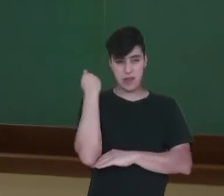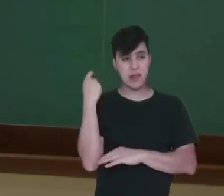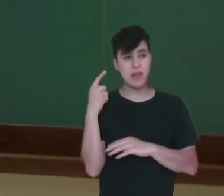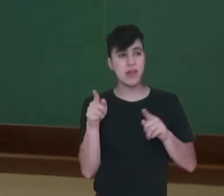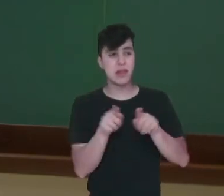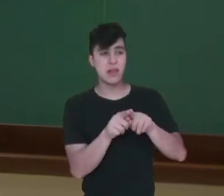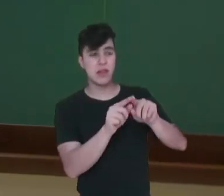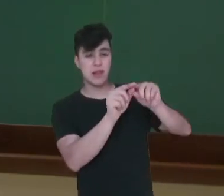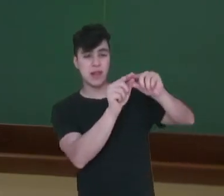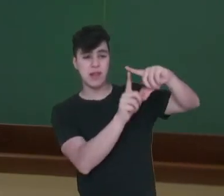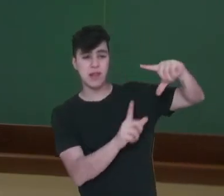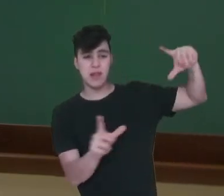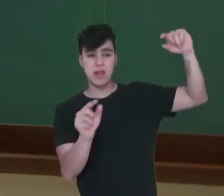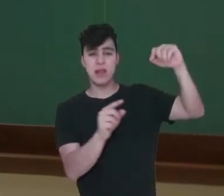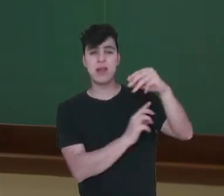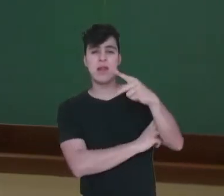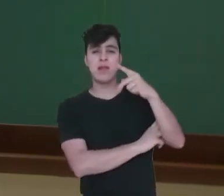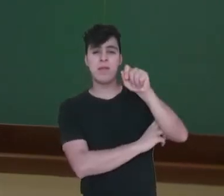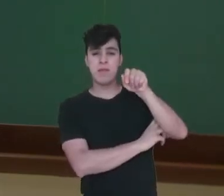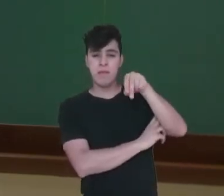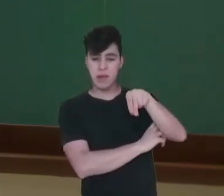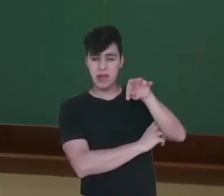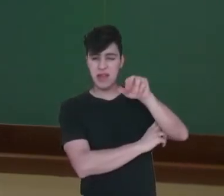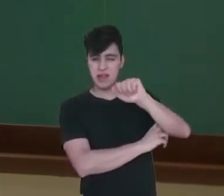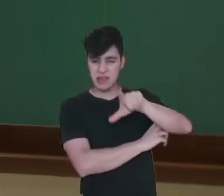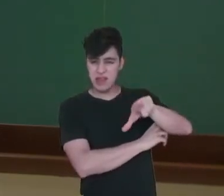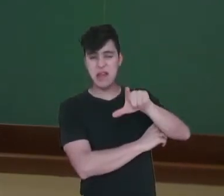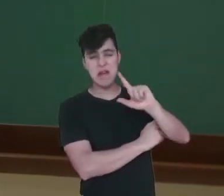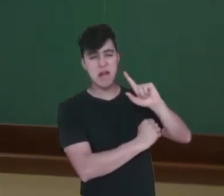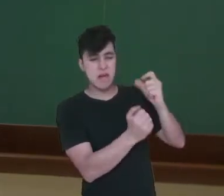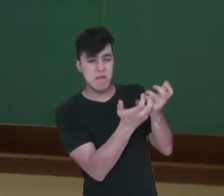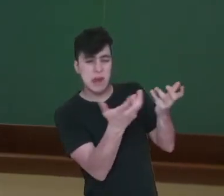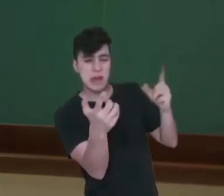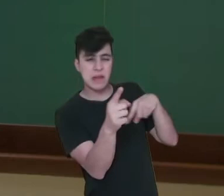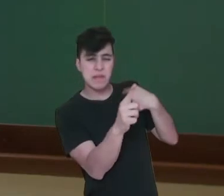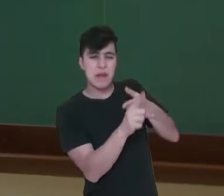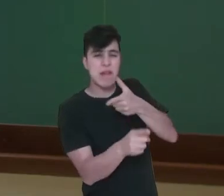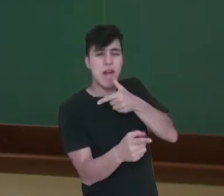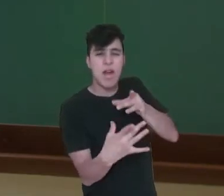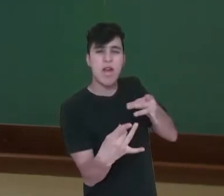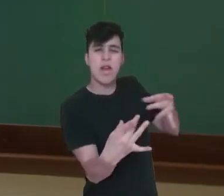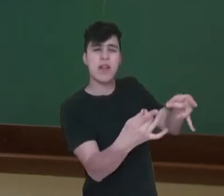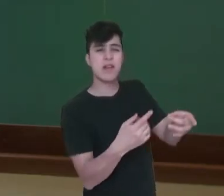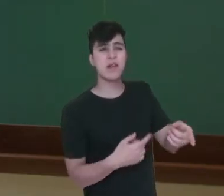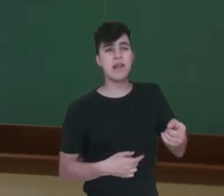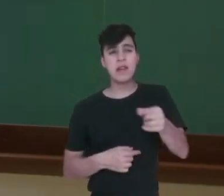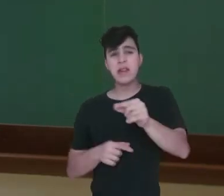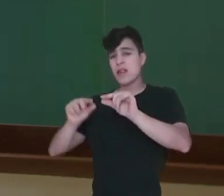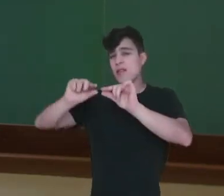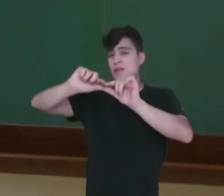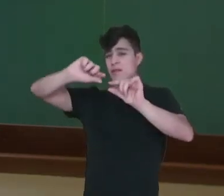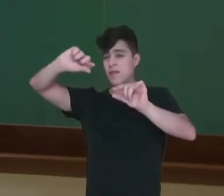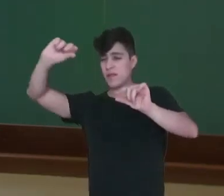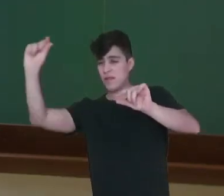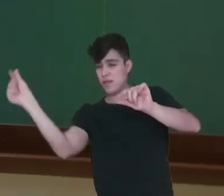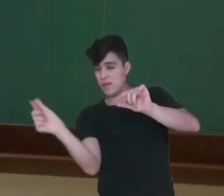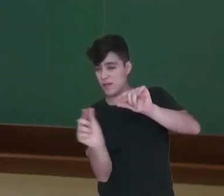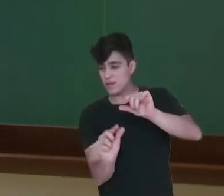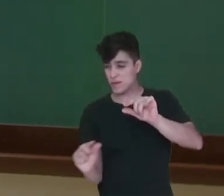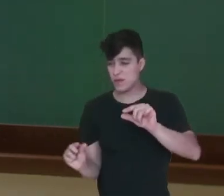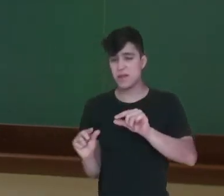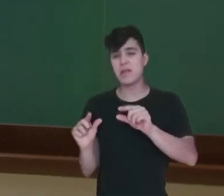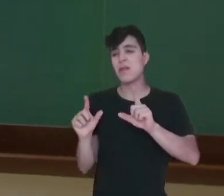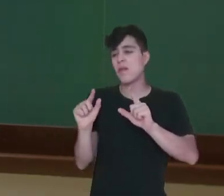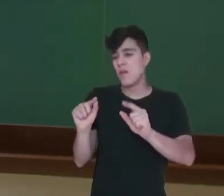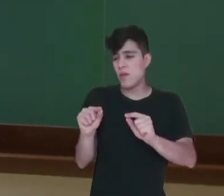do Pantanal, né, que é outra formação vegetal do Brasil, e aqui nós temos a vegetação litorânea, que tem ali as formações